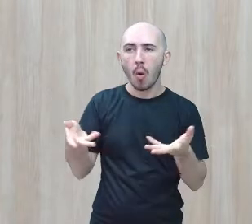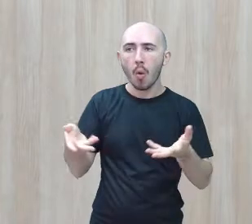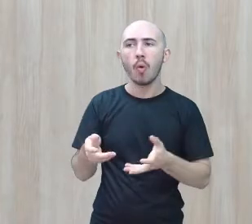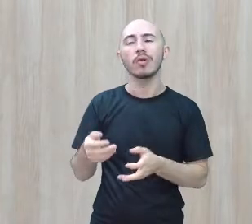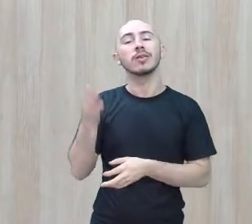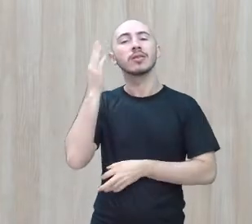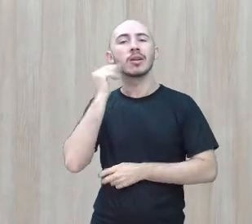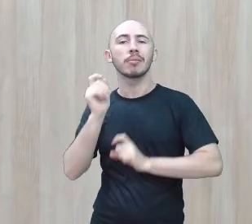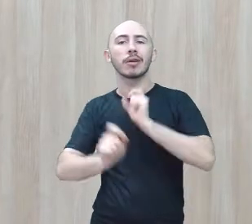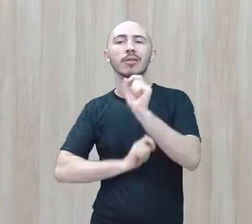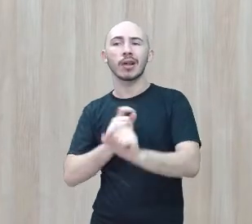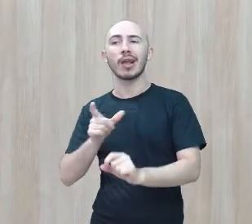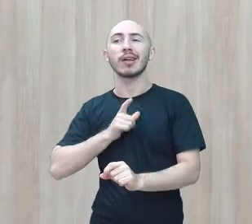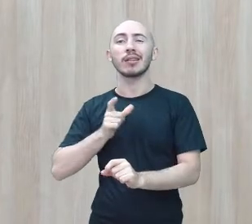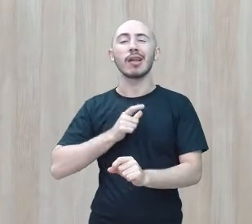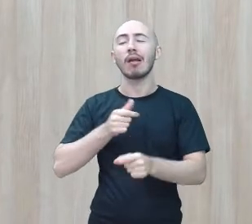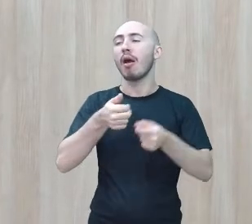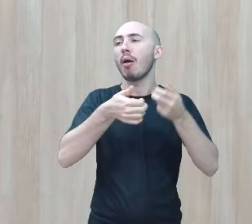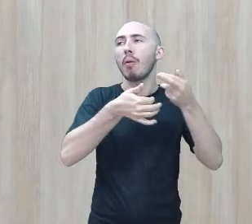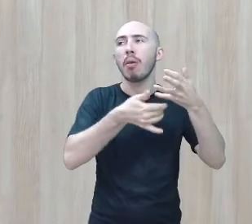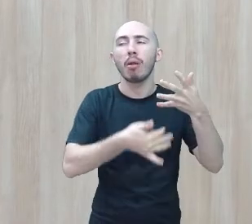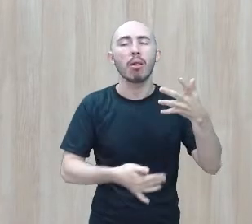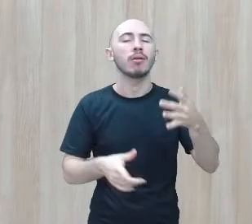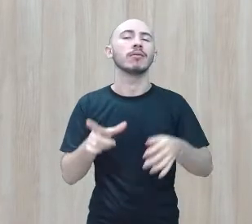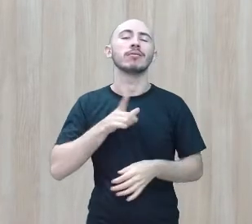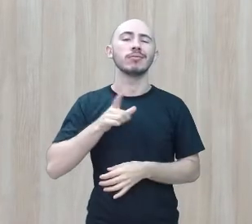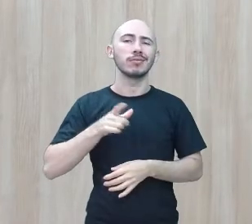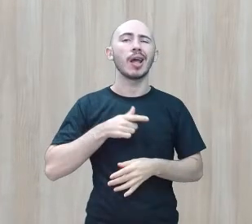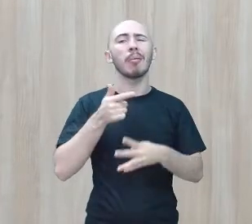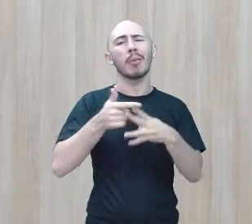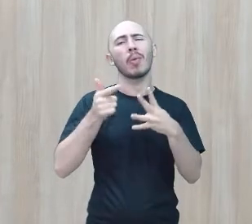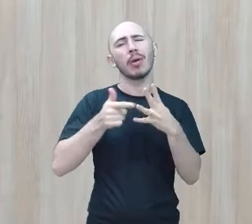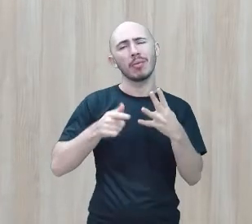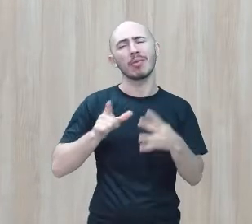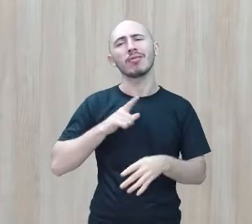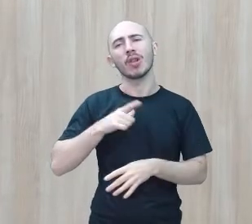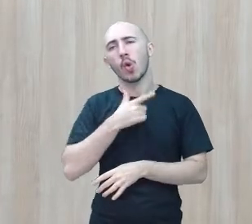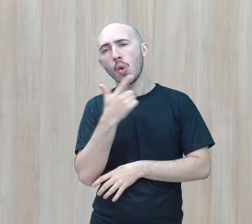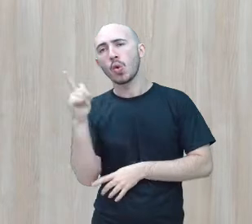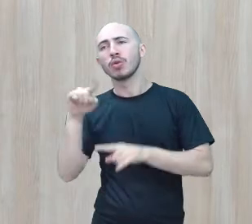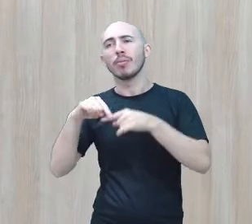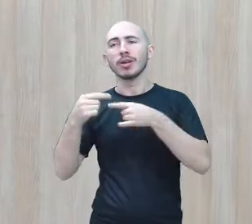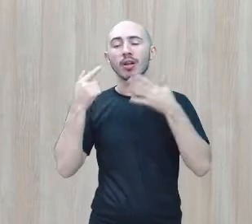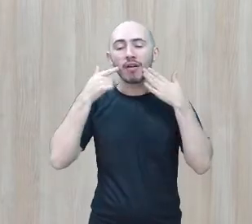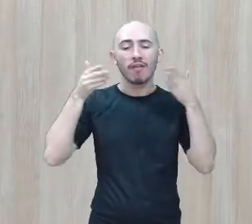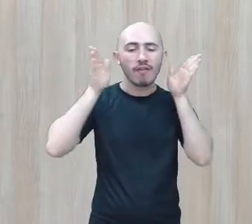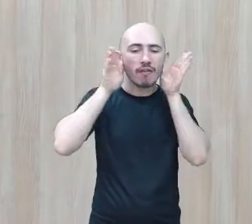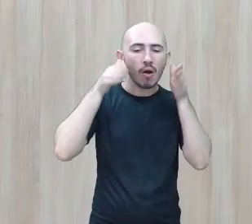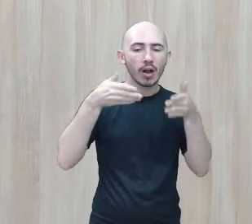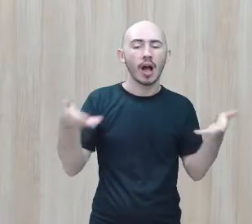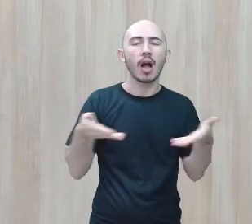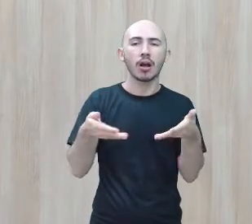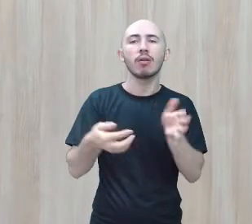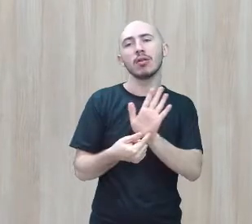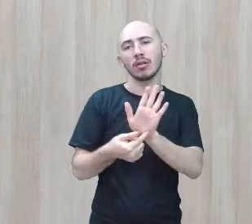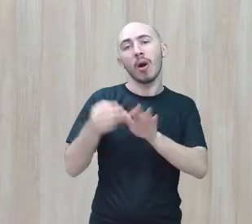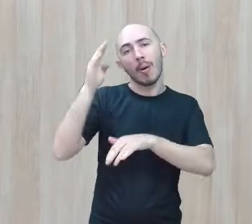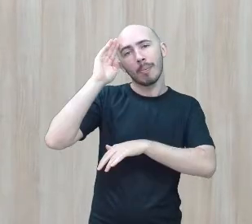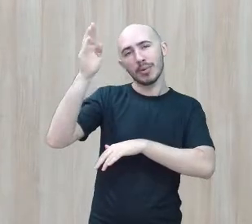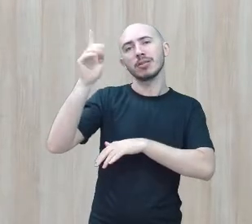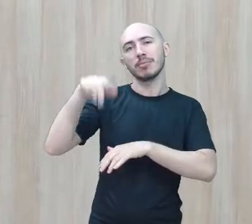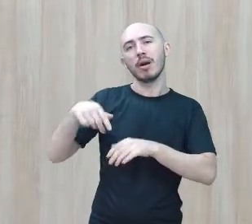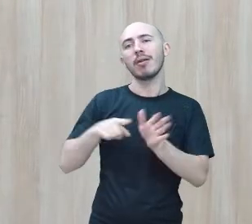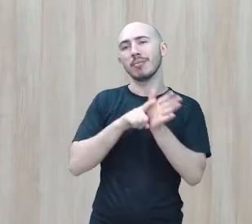inúmeros são os problemas ambientais, mas, de acordo com essa pesquisa do IBGE,